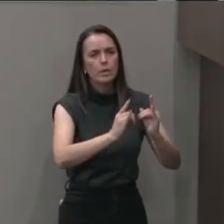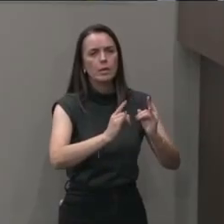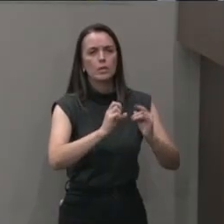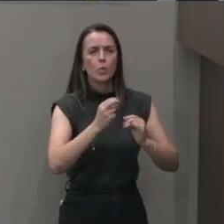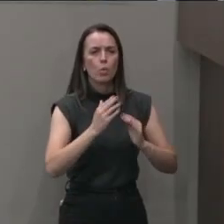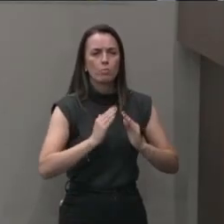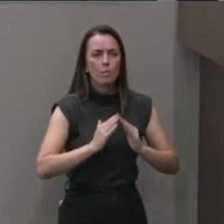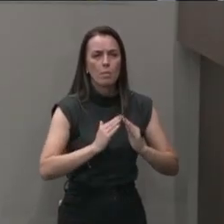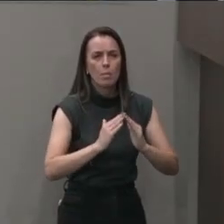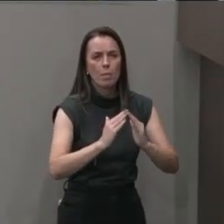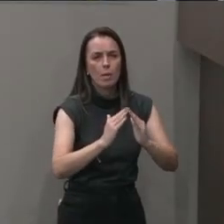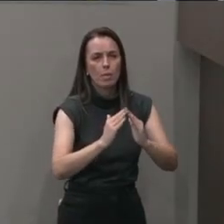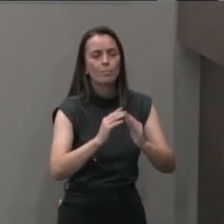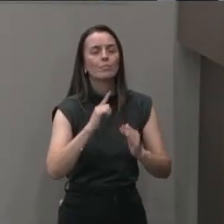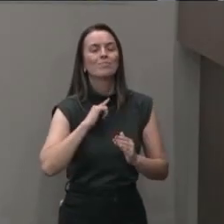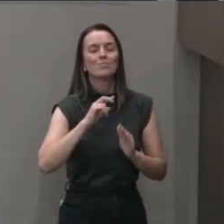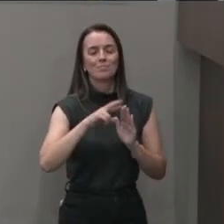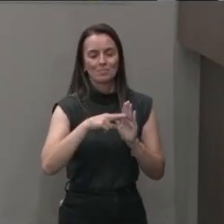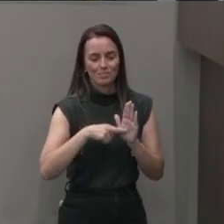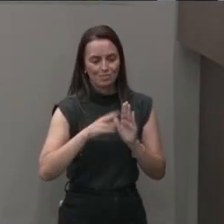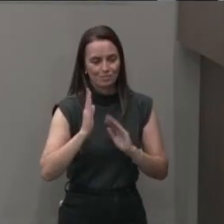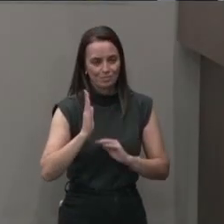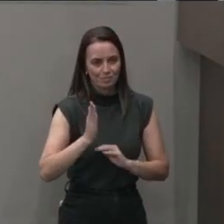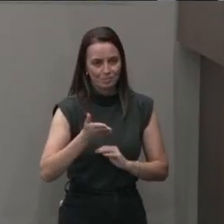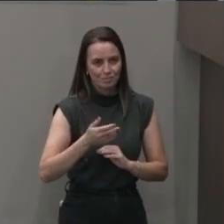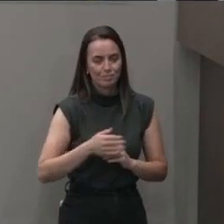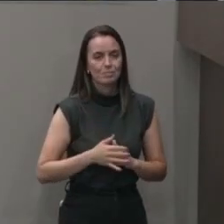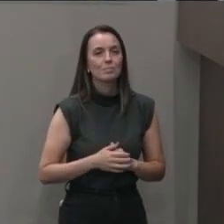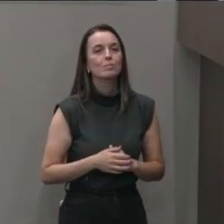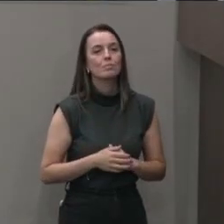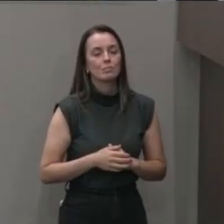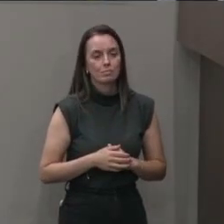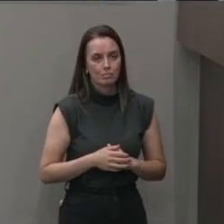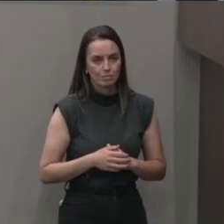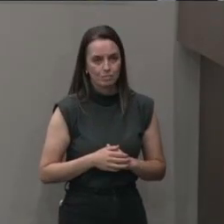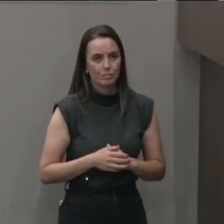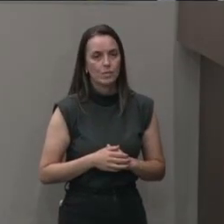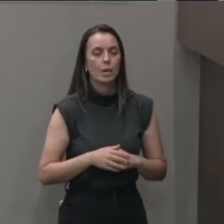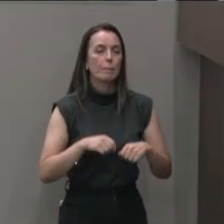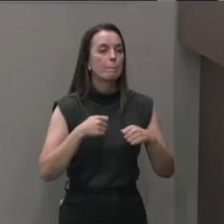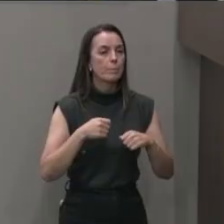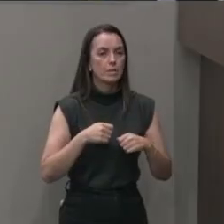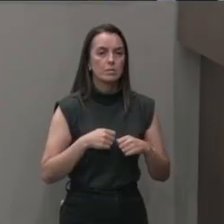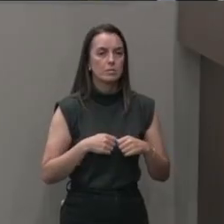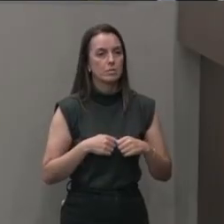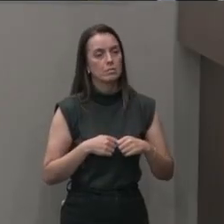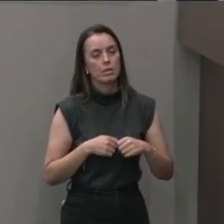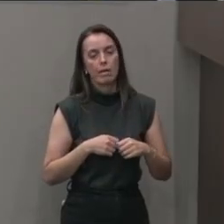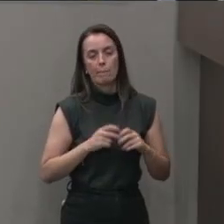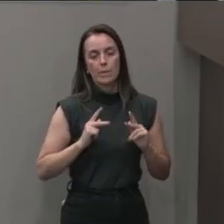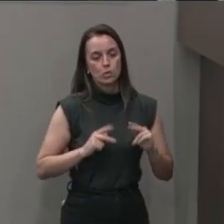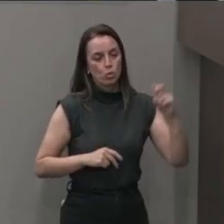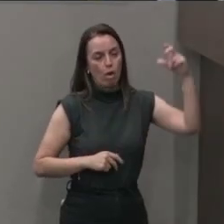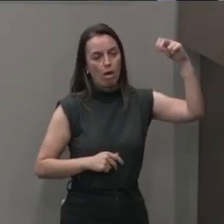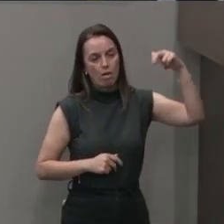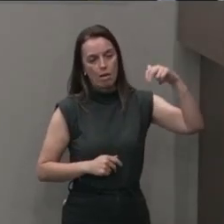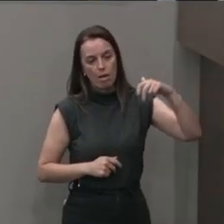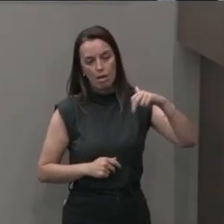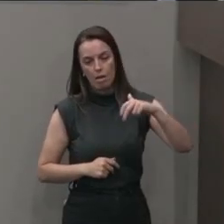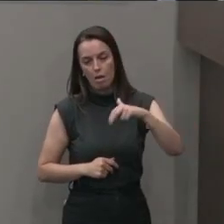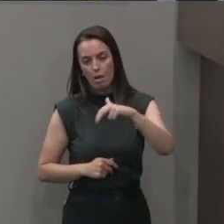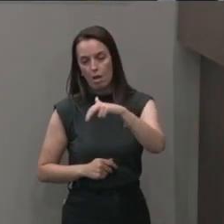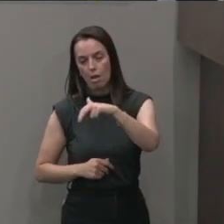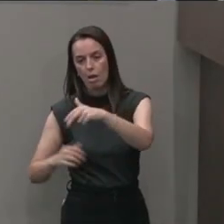todos, já dispõem de regras. Eles já dispõem de regras que tem que se deslocar até a portaria, eles dispõem, alguns condomínios mais